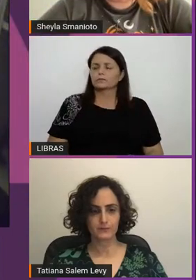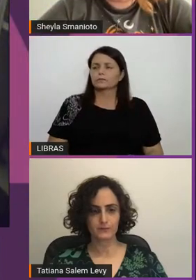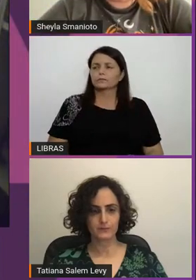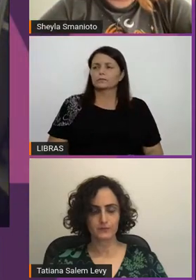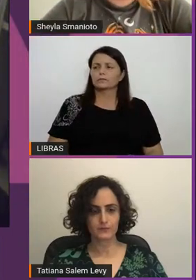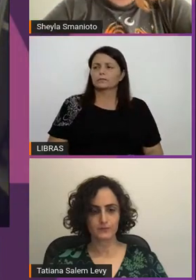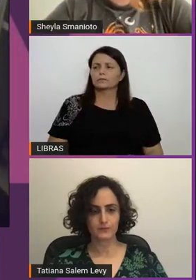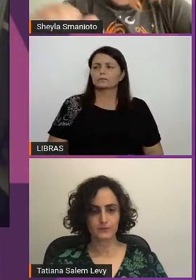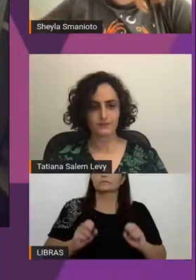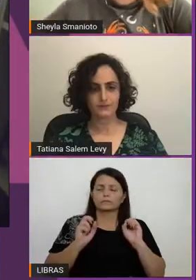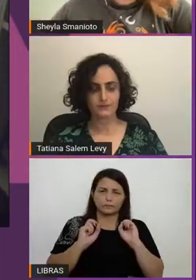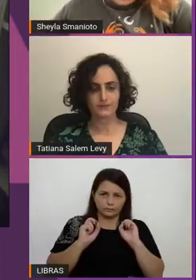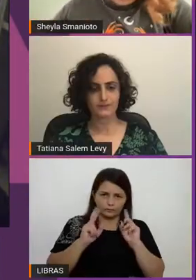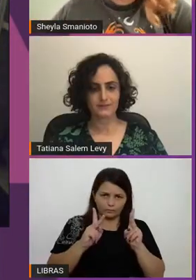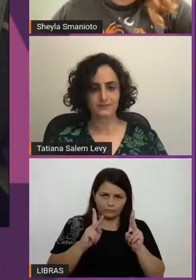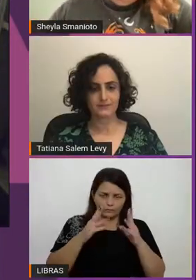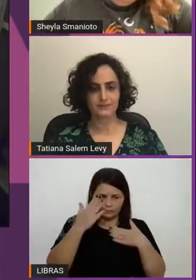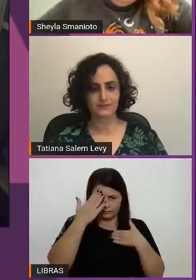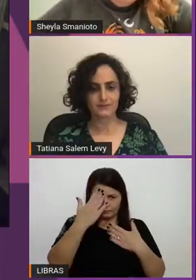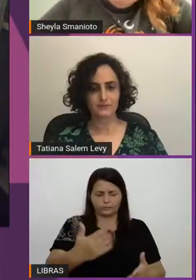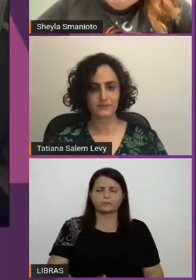o ok gata